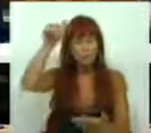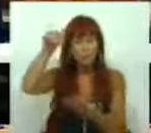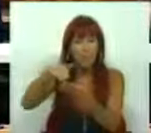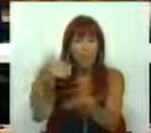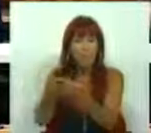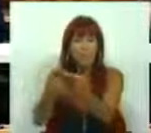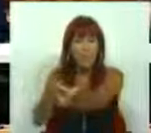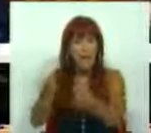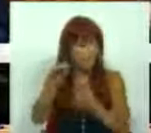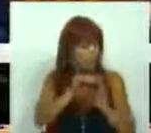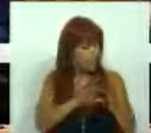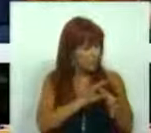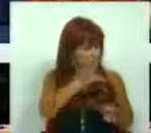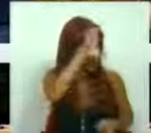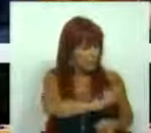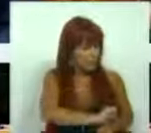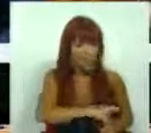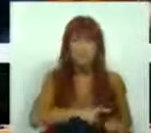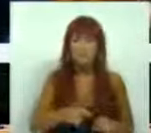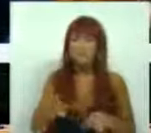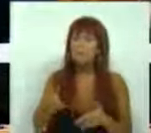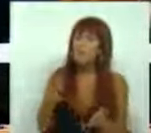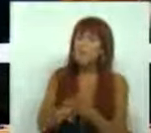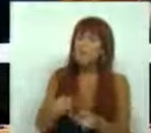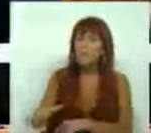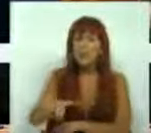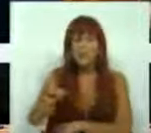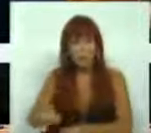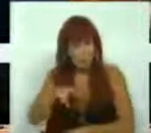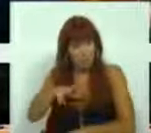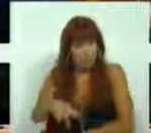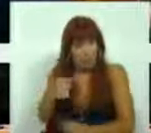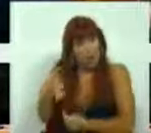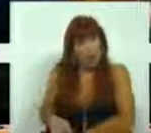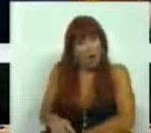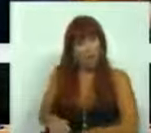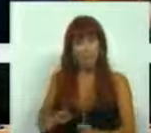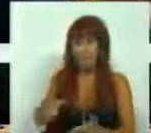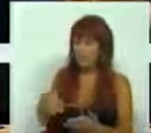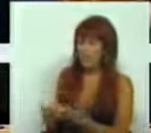consequente com o programa de governo e realista com a situação do país,